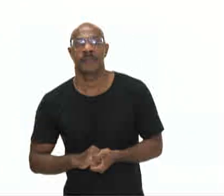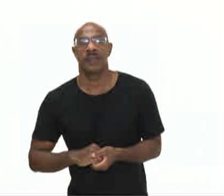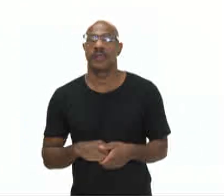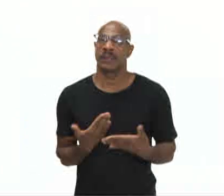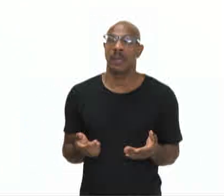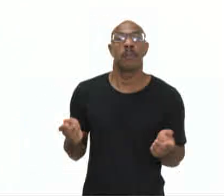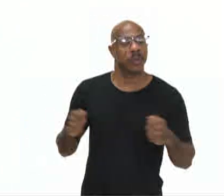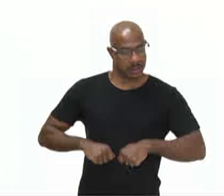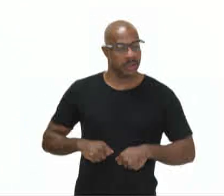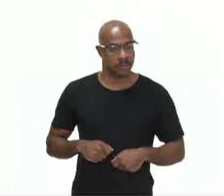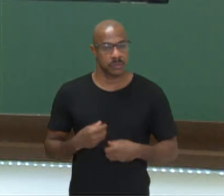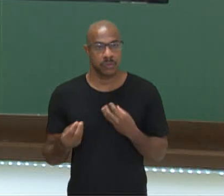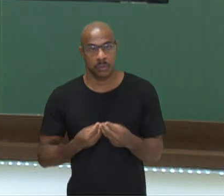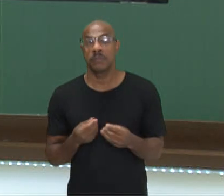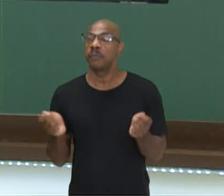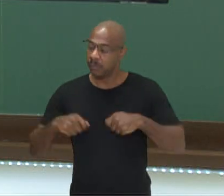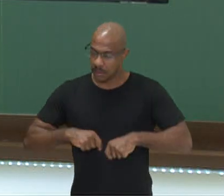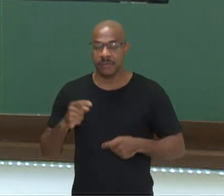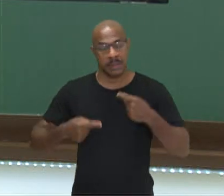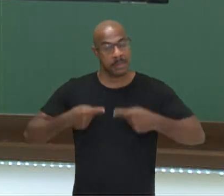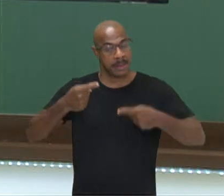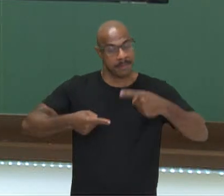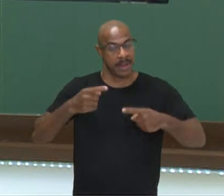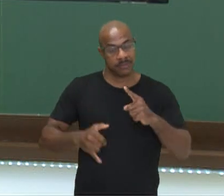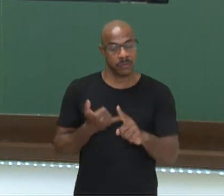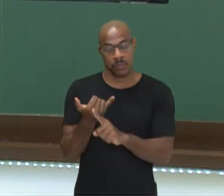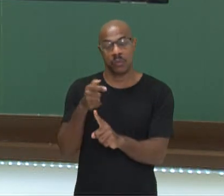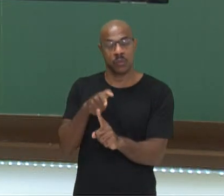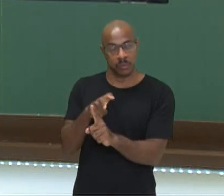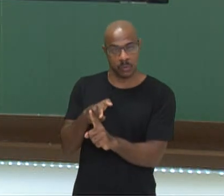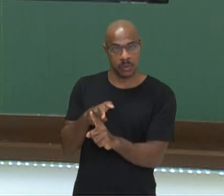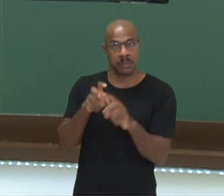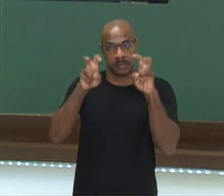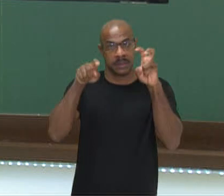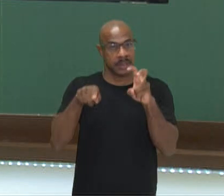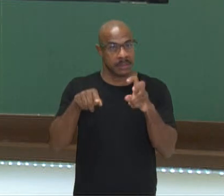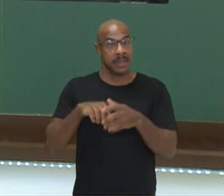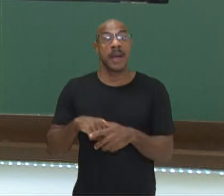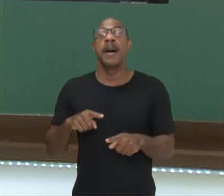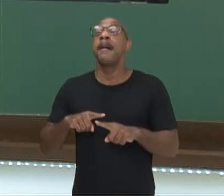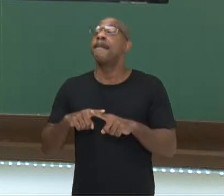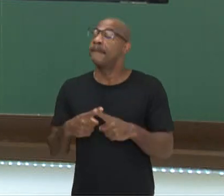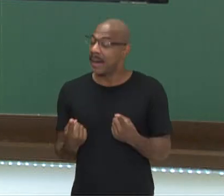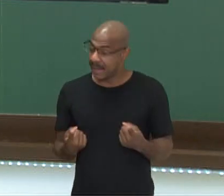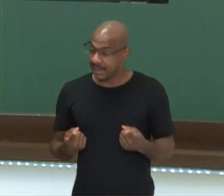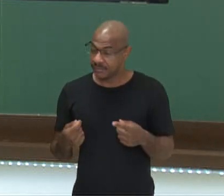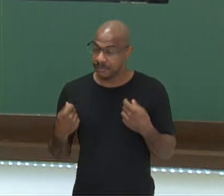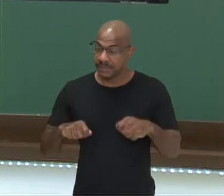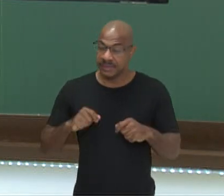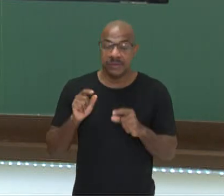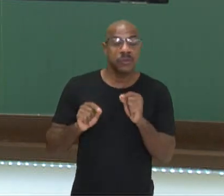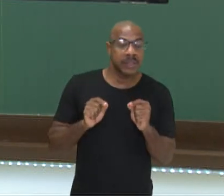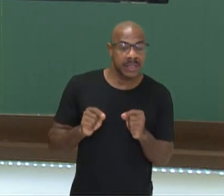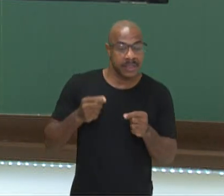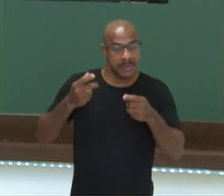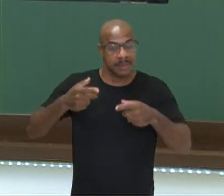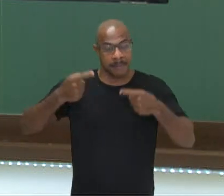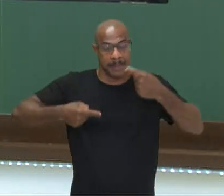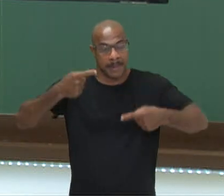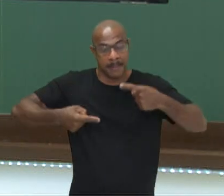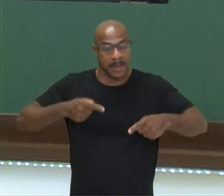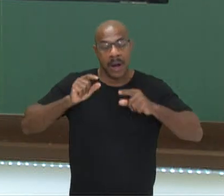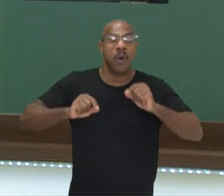Então, podemos fazer um debate relacionado ao bullying com o objetivo em debater medidas que podem ser tomadas ou